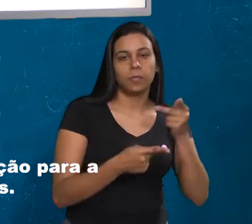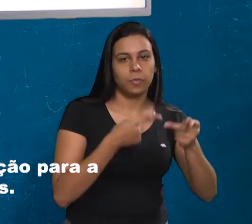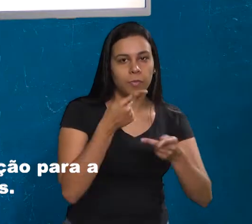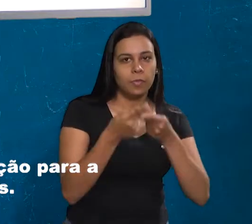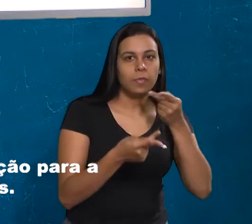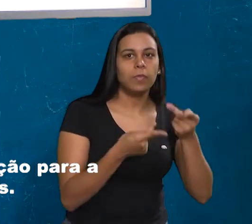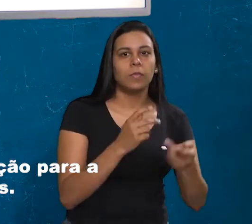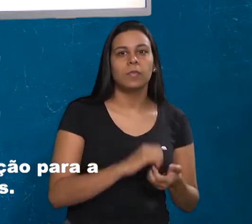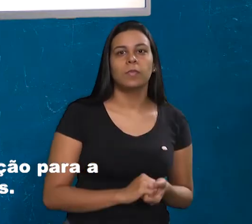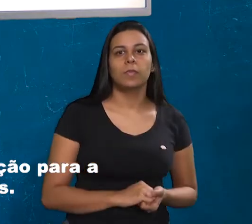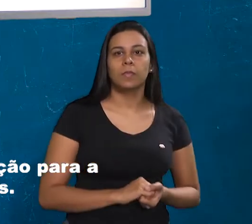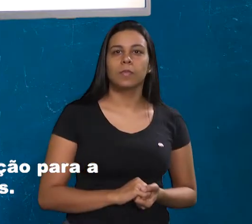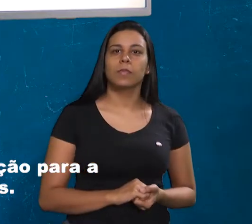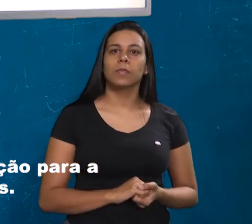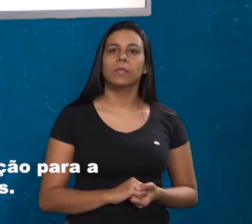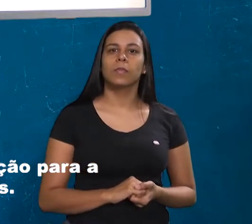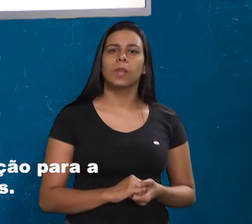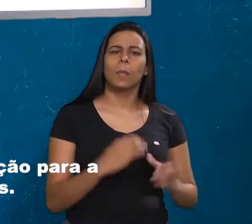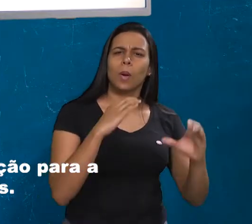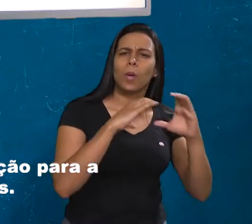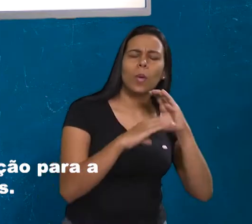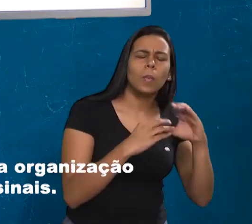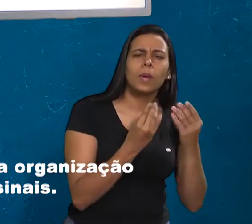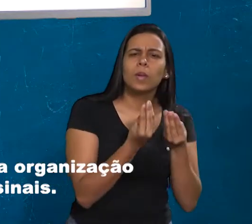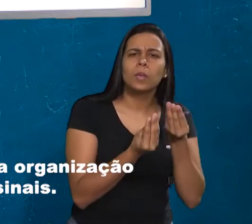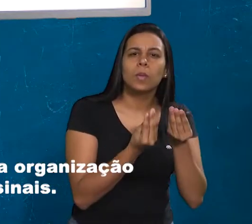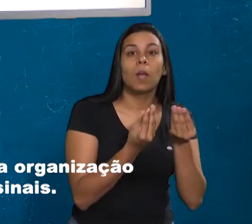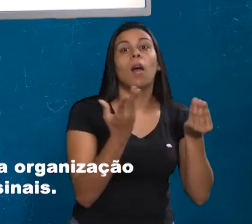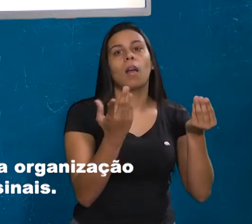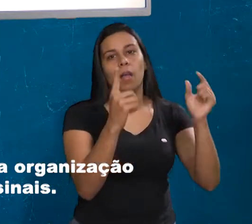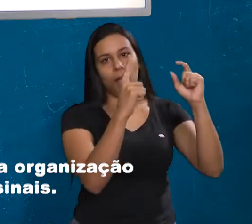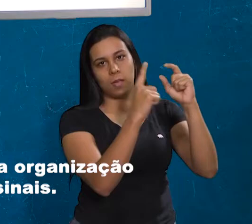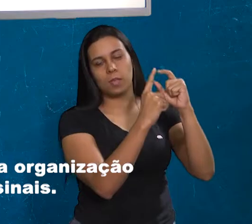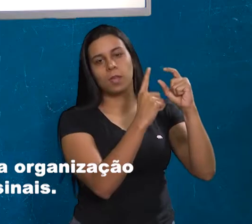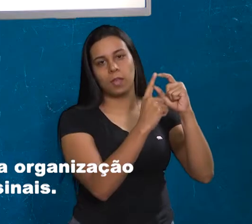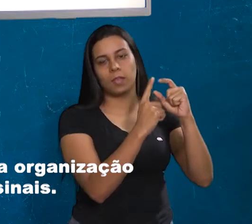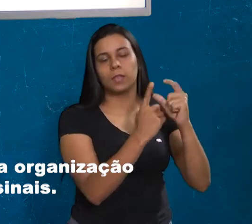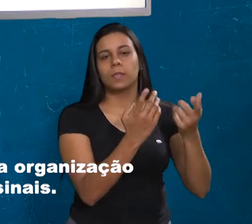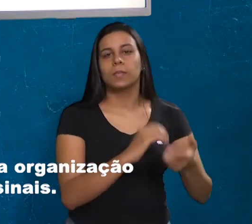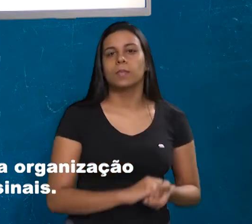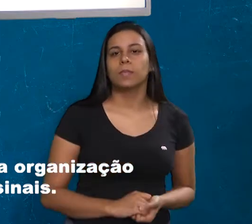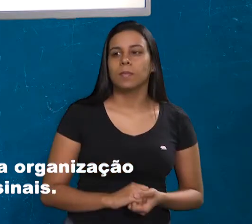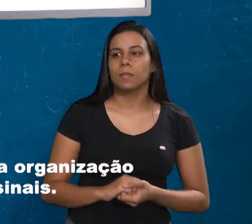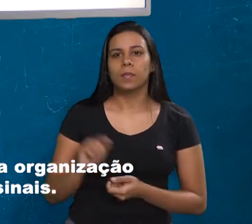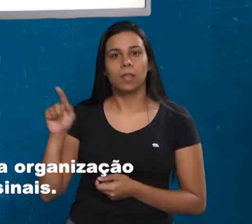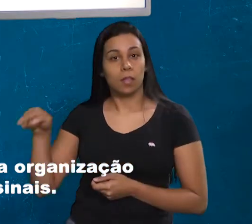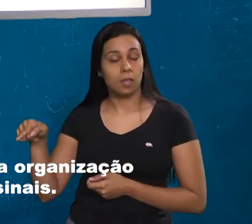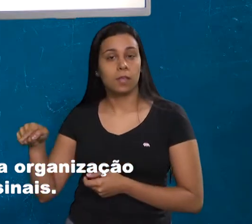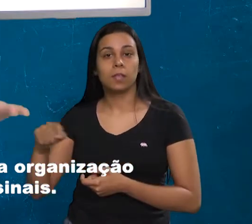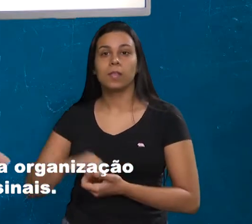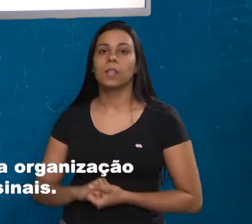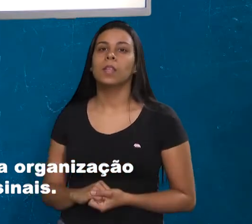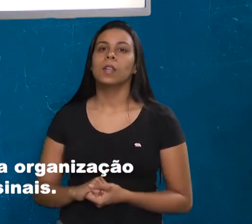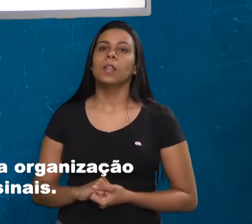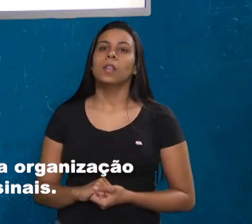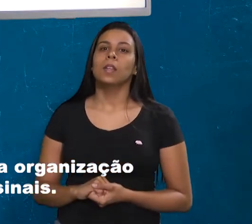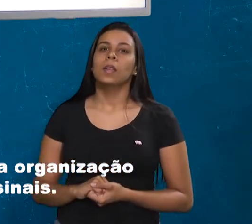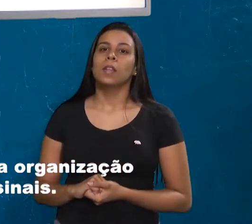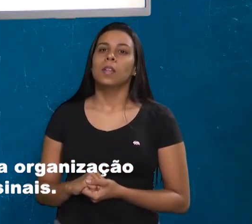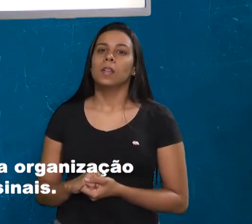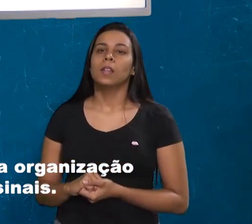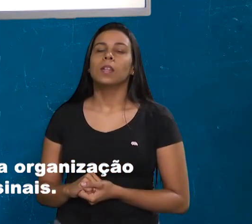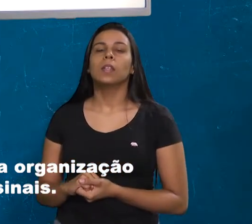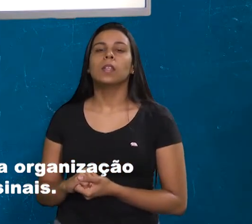a formação para a comunicação é por meio das palavras. E nas línguas sinalizadas, essa